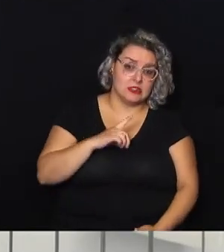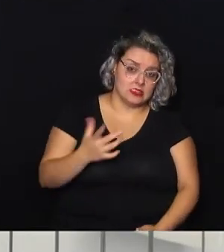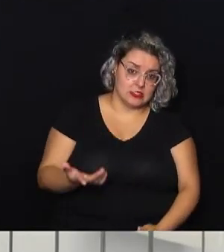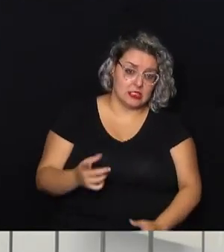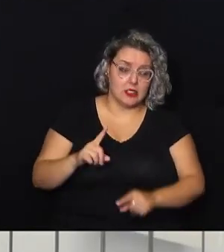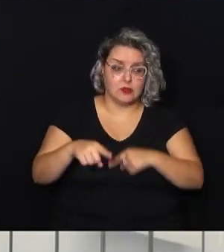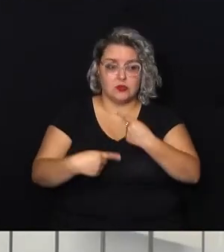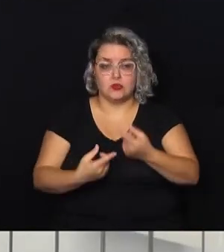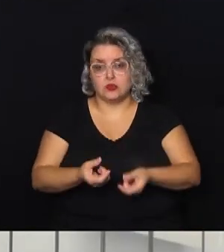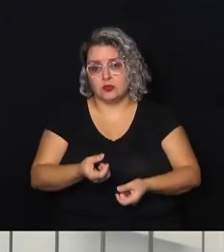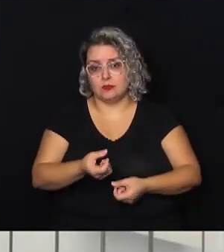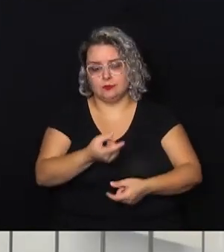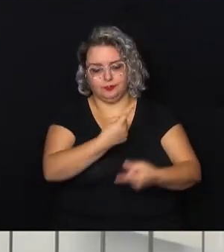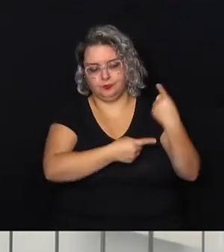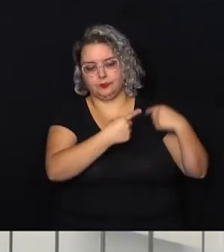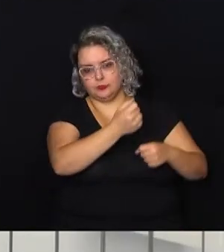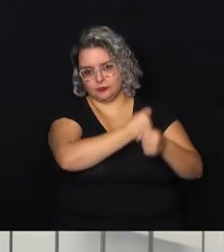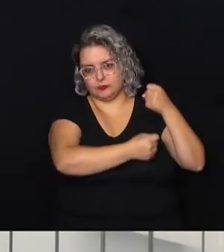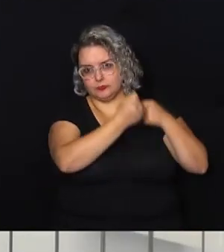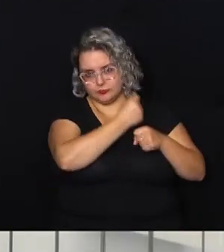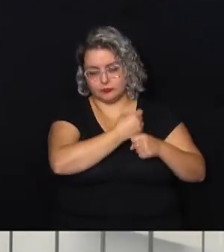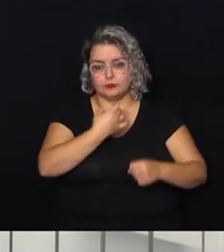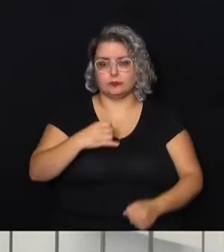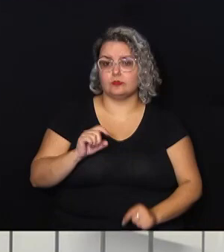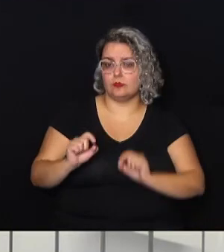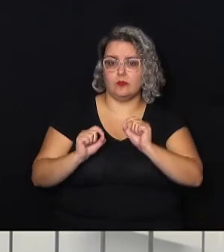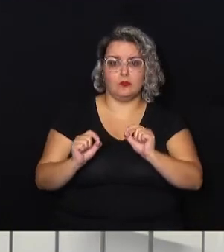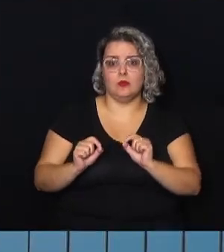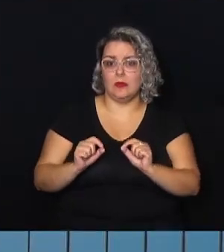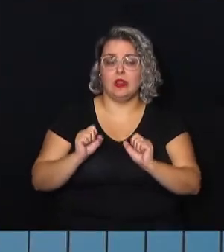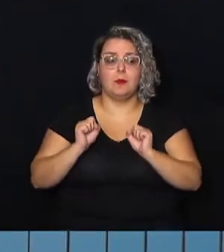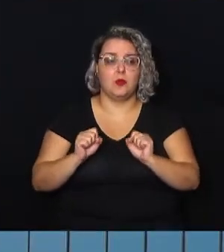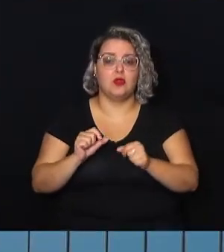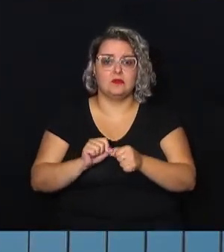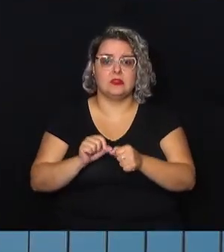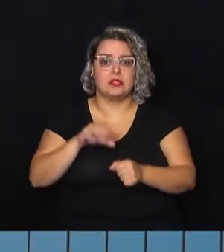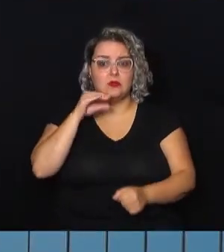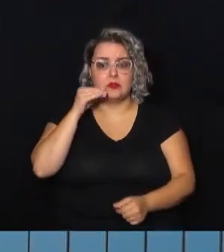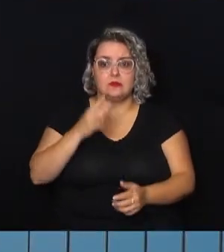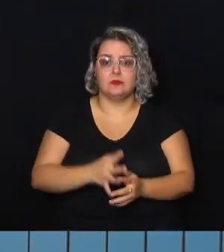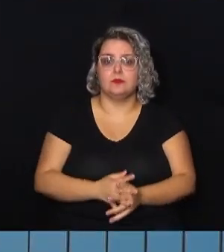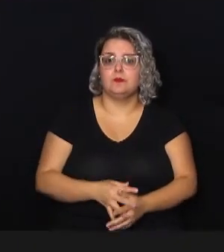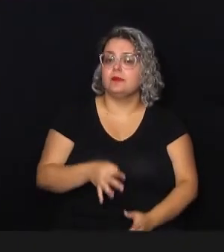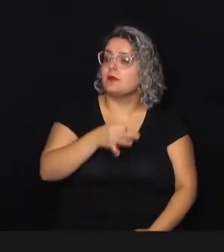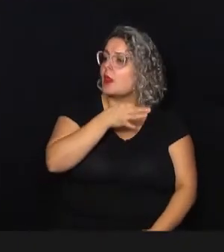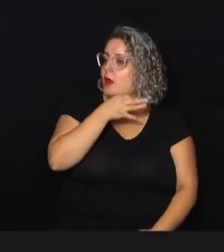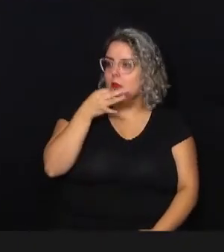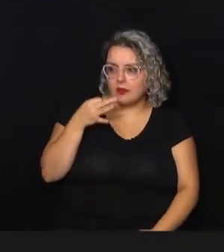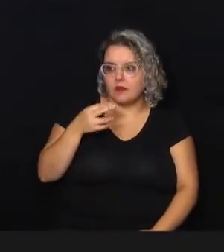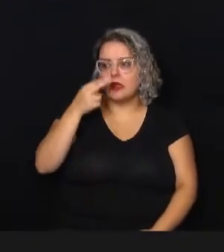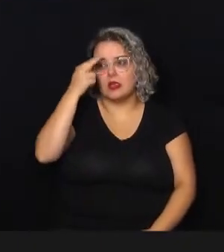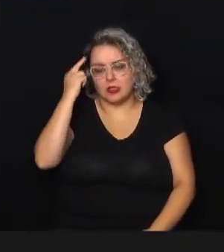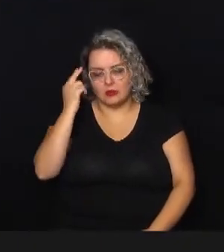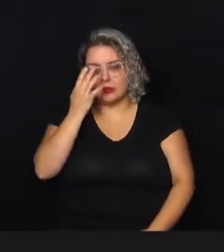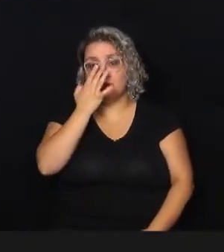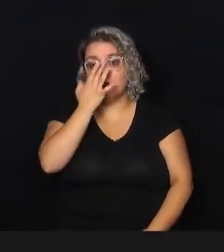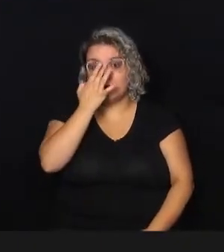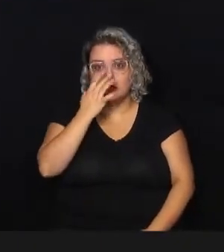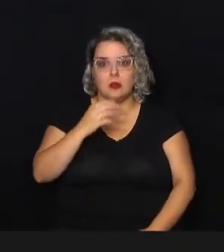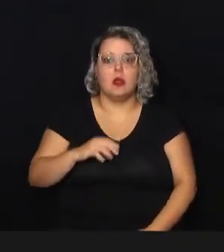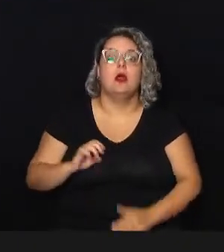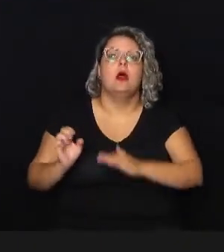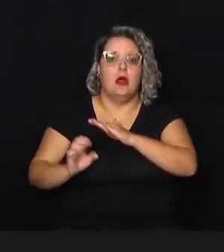outros anos, o que ele pode fazer com esse determinado funcionário? Perfeito, Gabriel. A empresa não só pode,